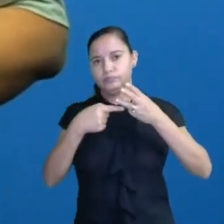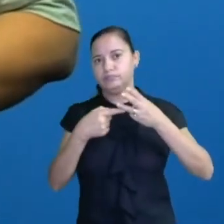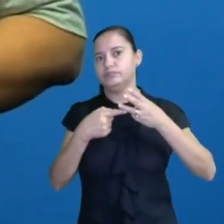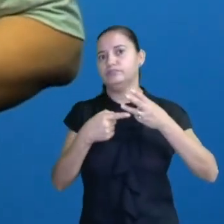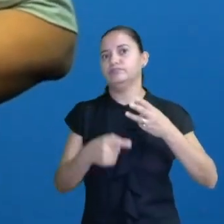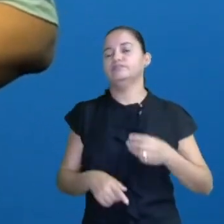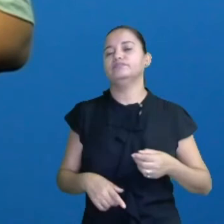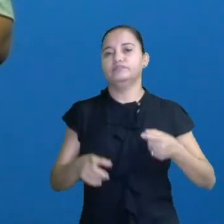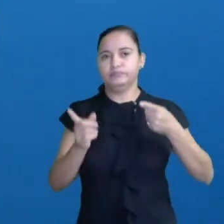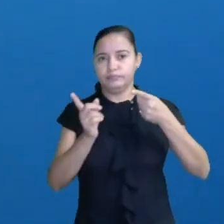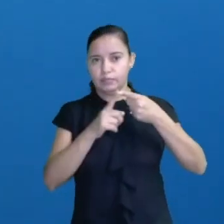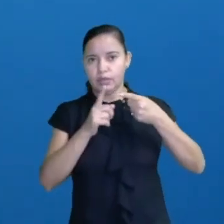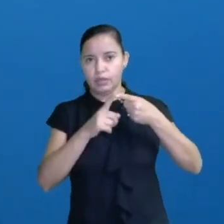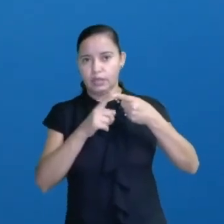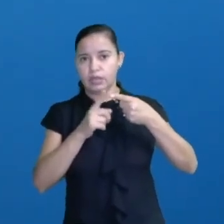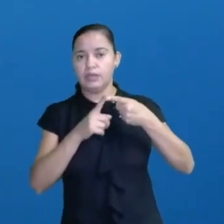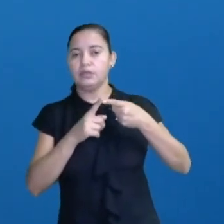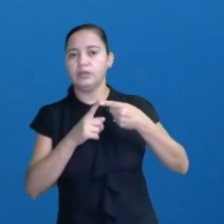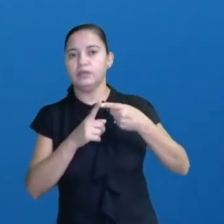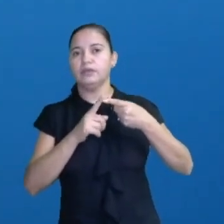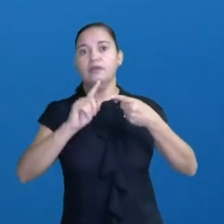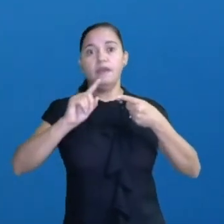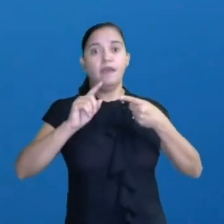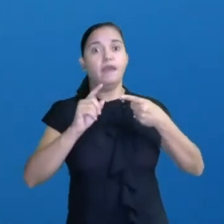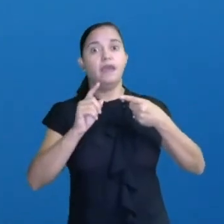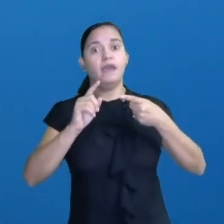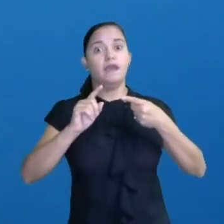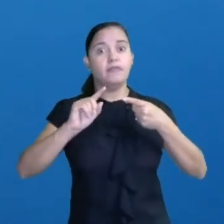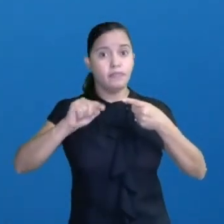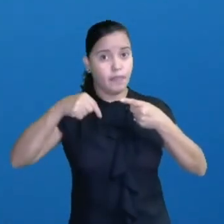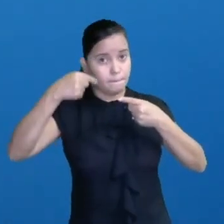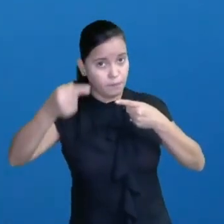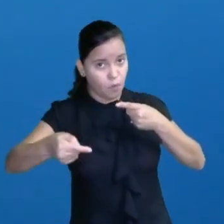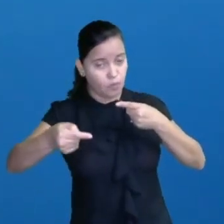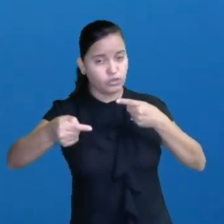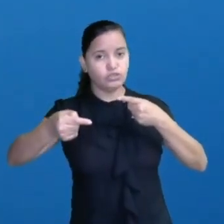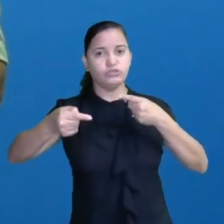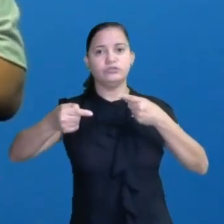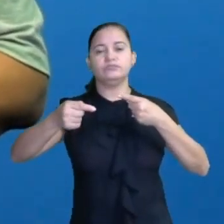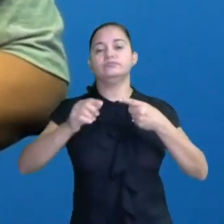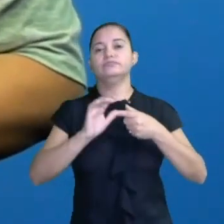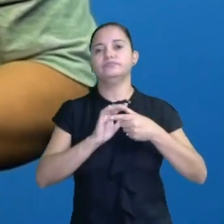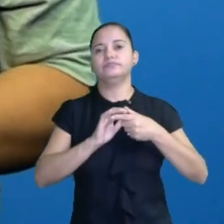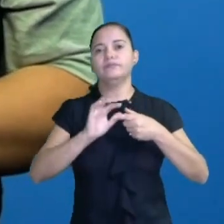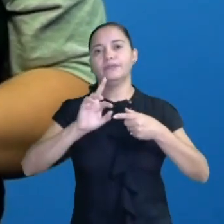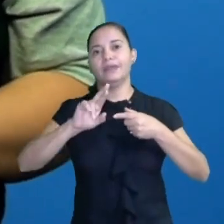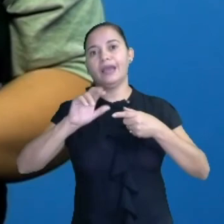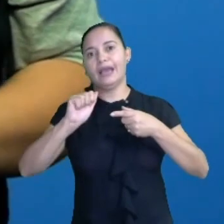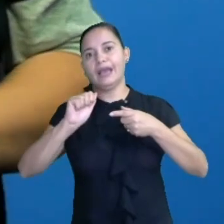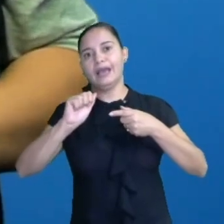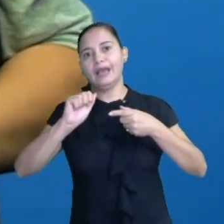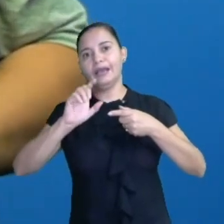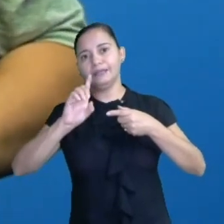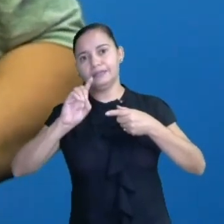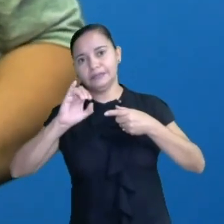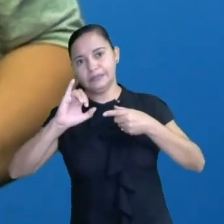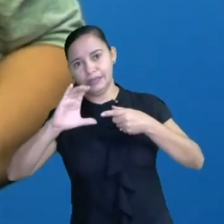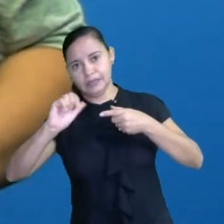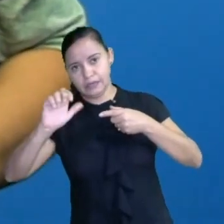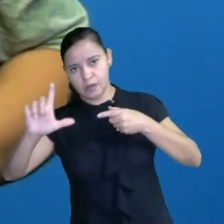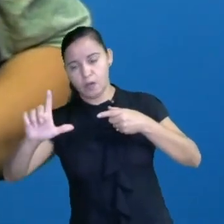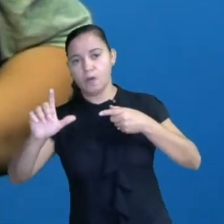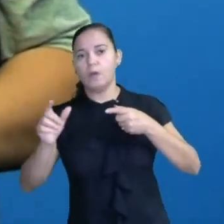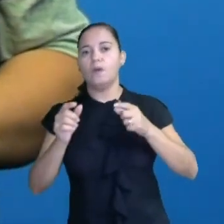No nominal, o sufixo nominal, que vem depois do radical, serão aumentativo e